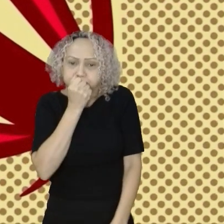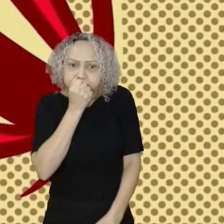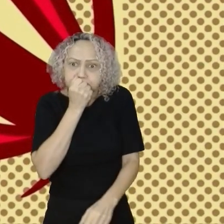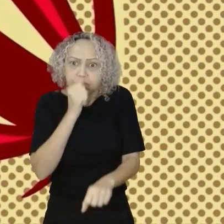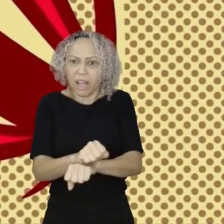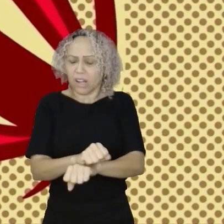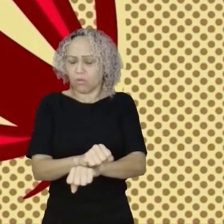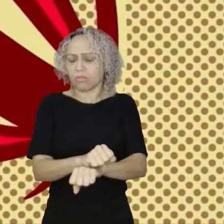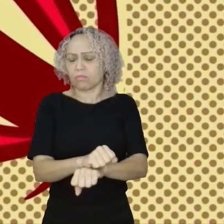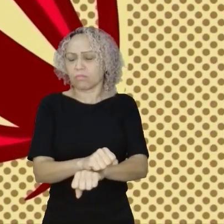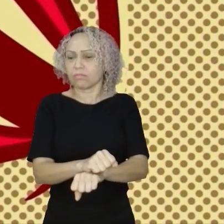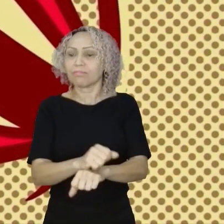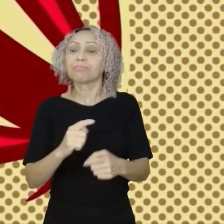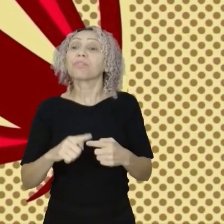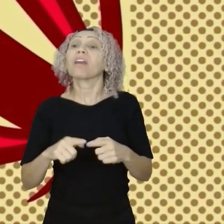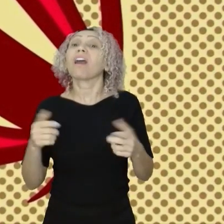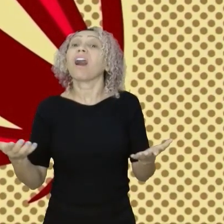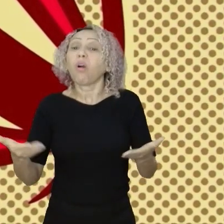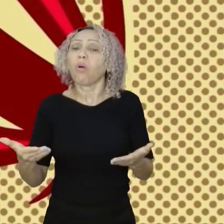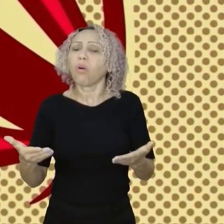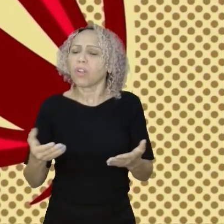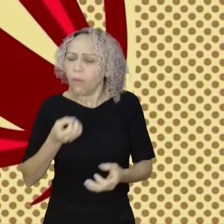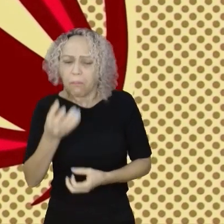agora eu vou falar.